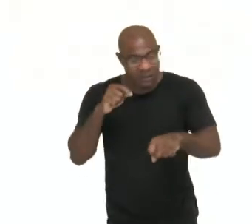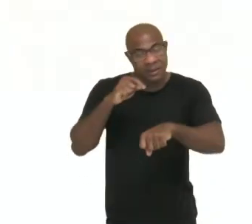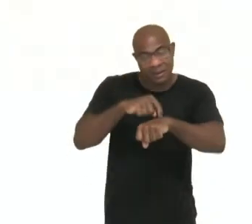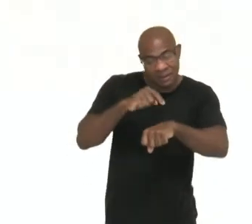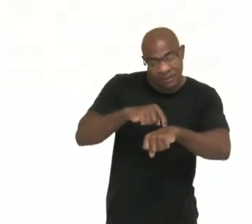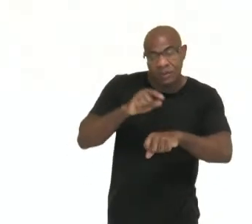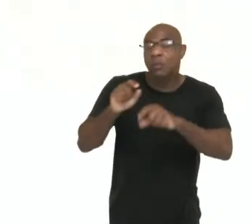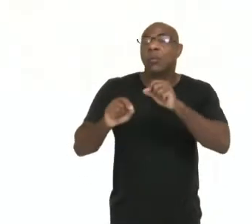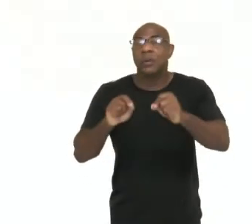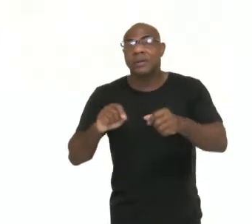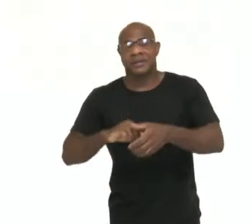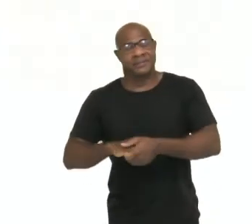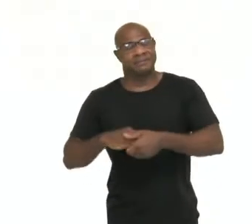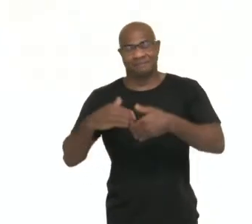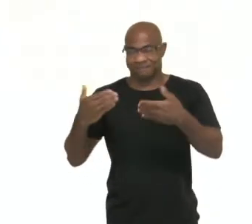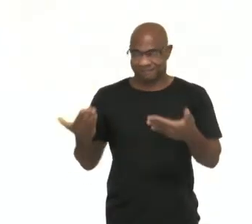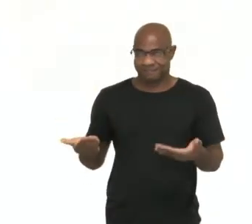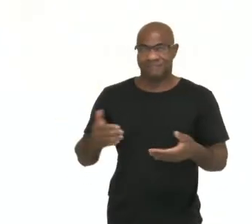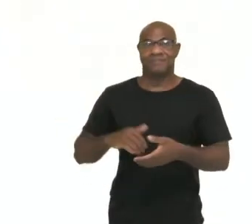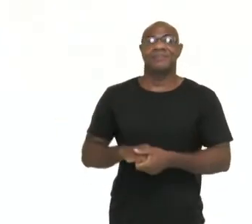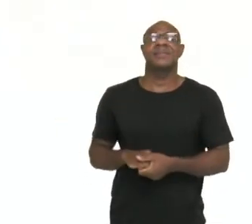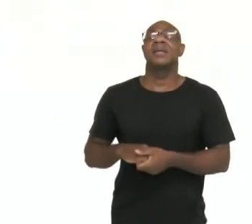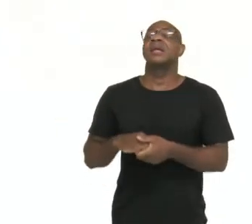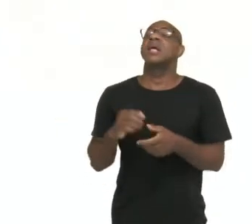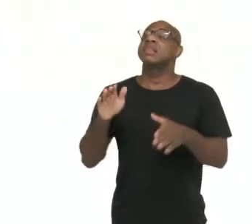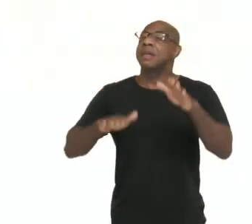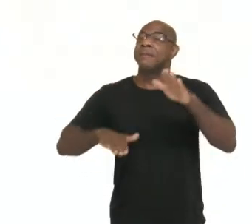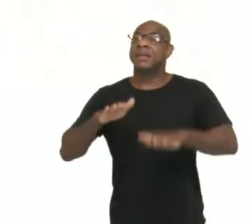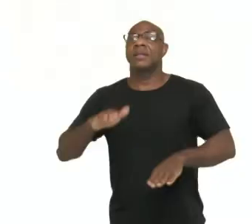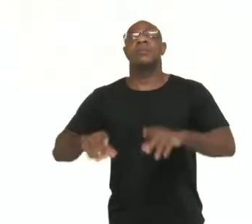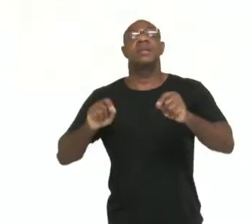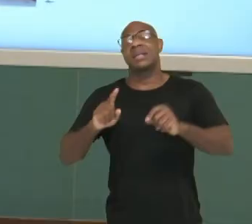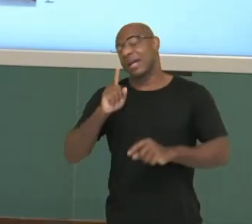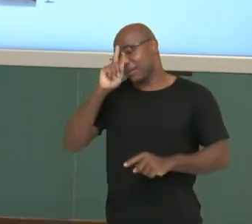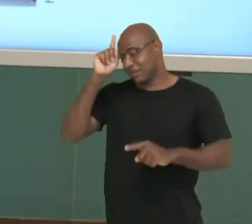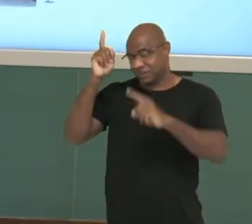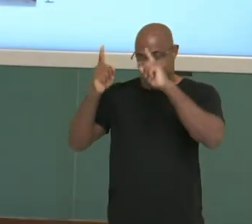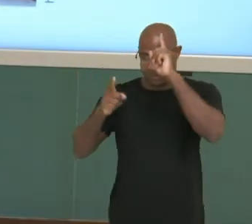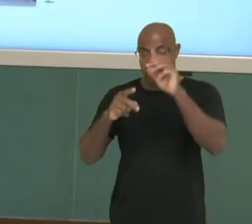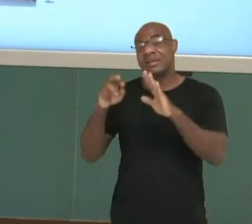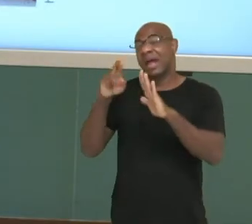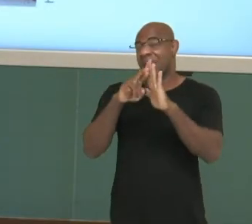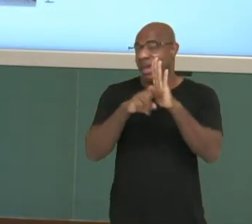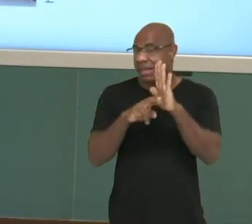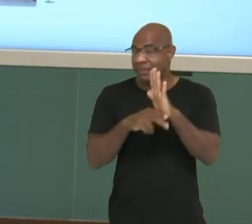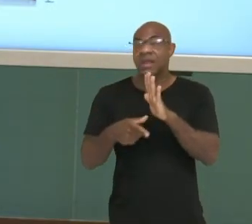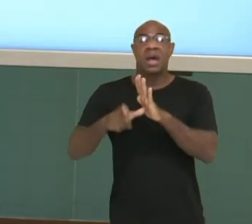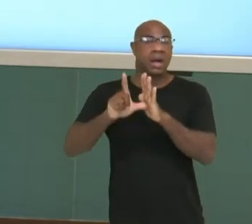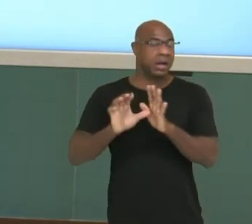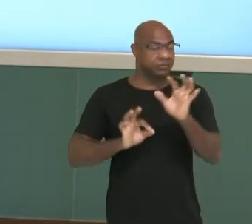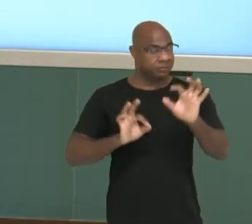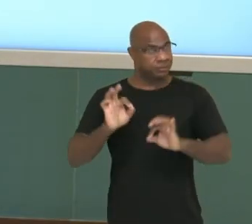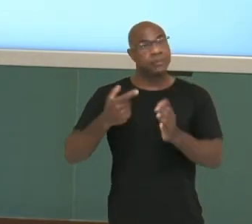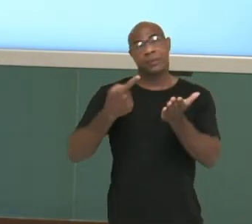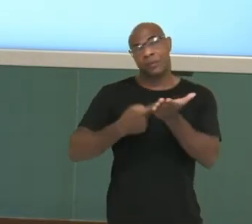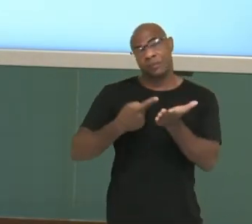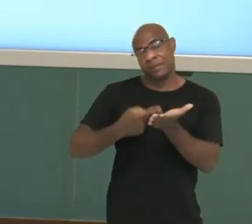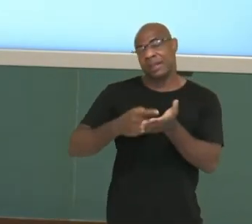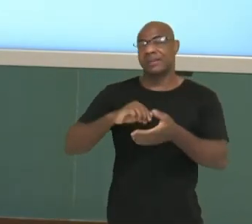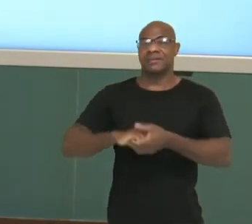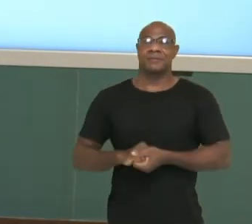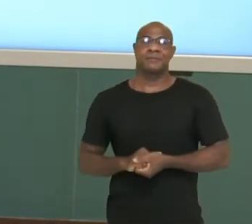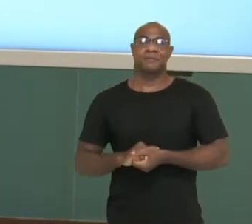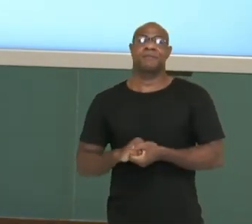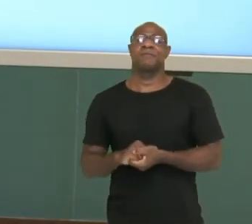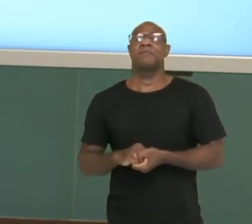quando ninguém acertar, entre outros, dependendo da criatividade e das regras pré-estabelecidas pelos